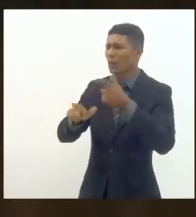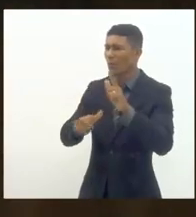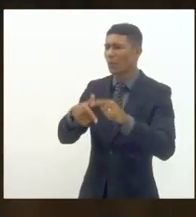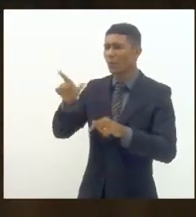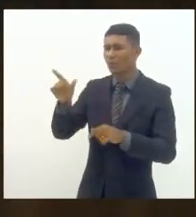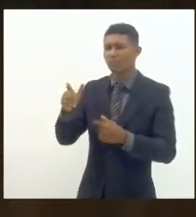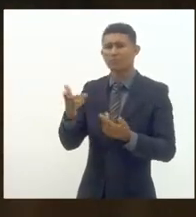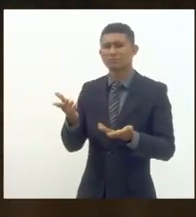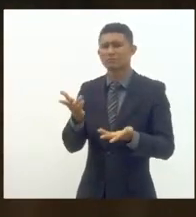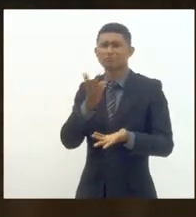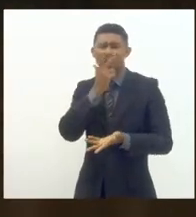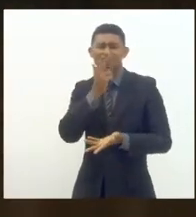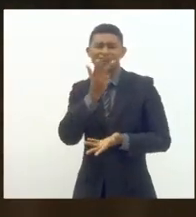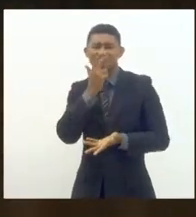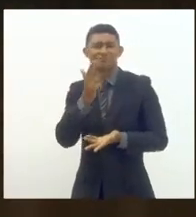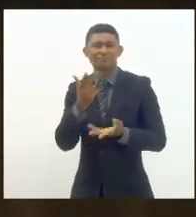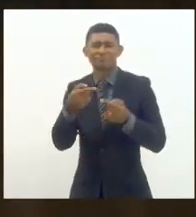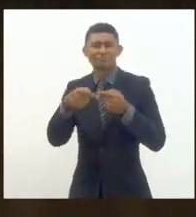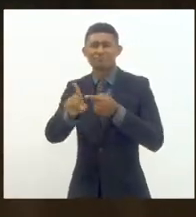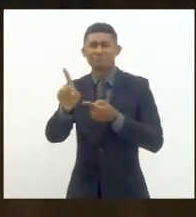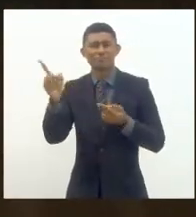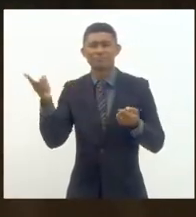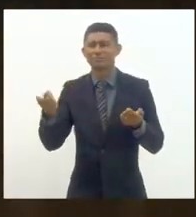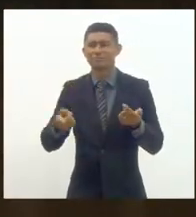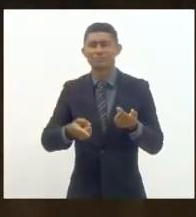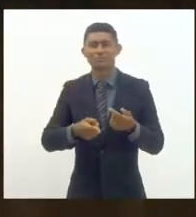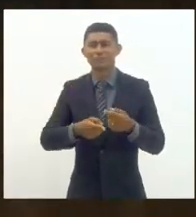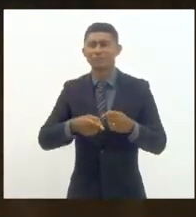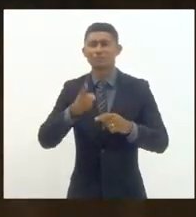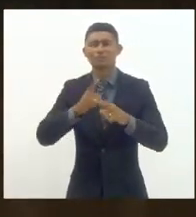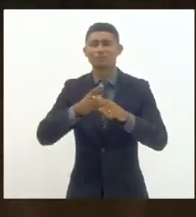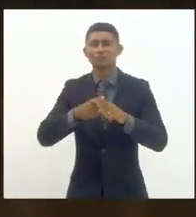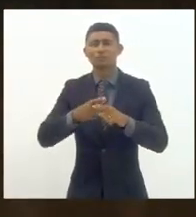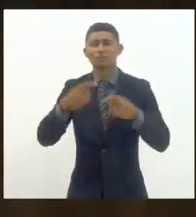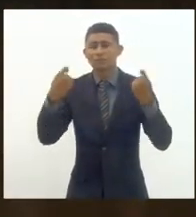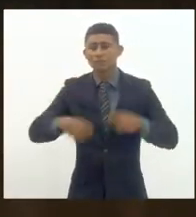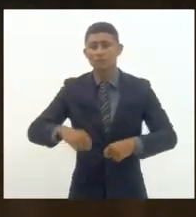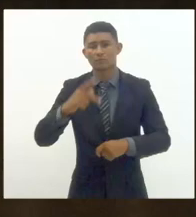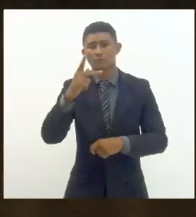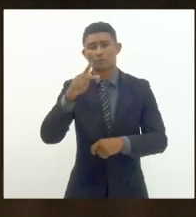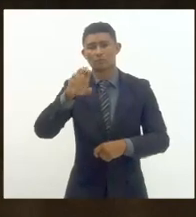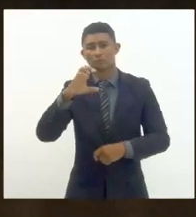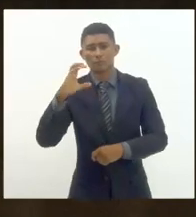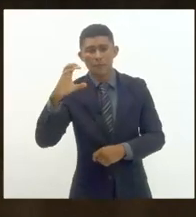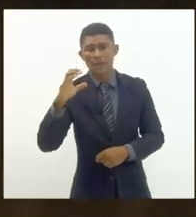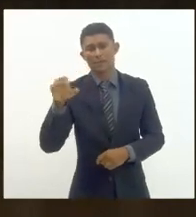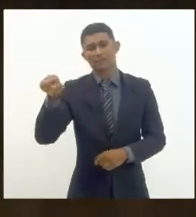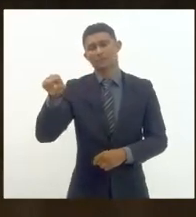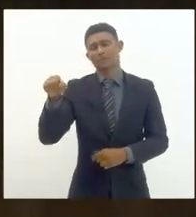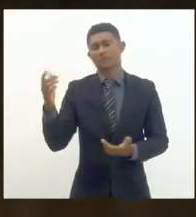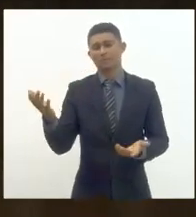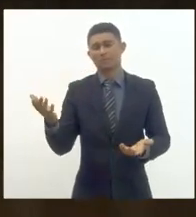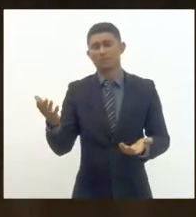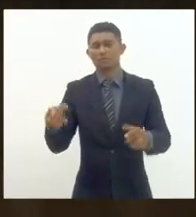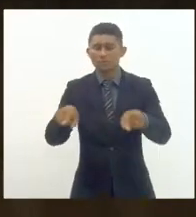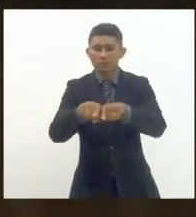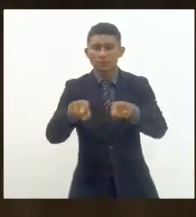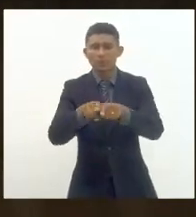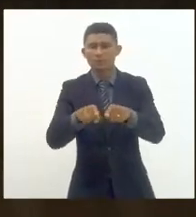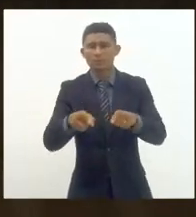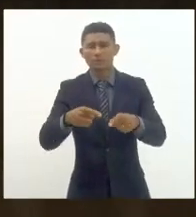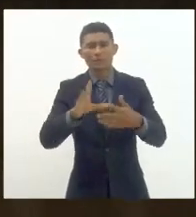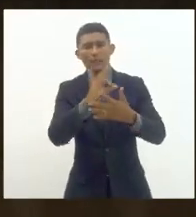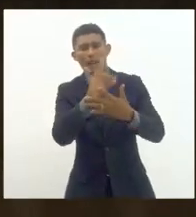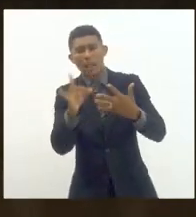da técnica legislativa. Em primeiro lugar, porque tem que ser objeto de PEC. E a outra questão é porque a gente não está definindo competências